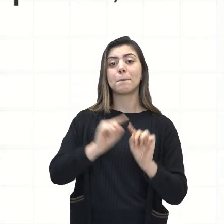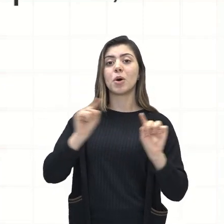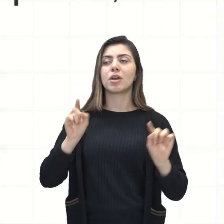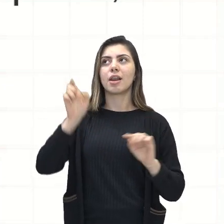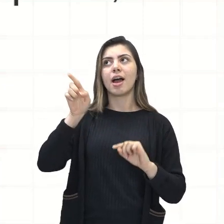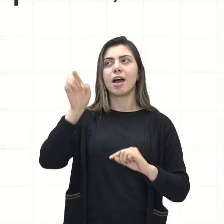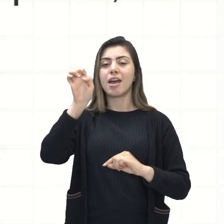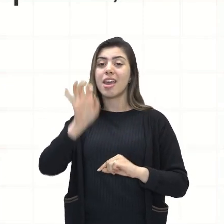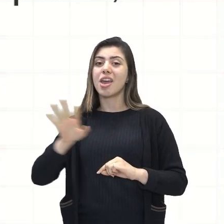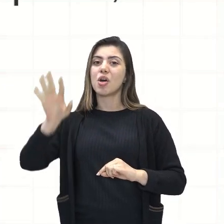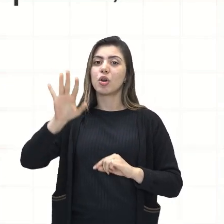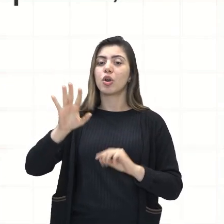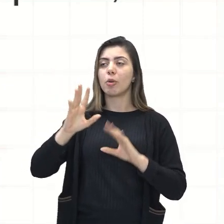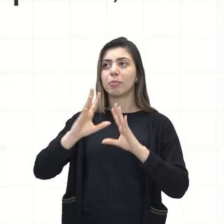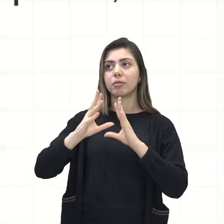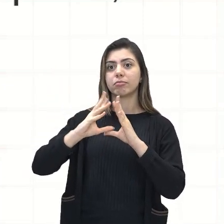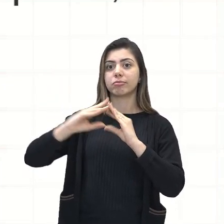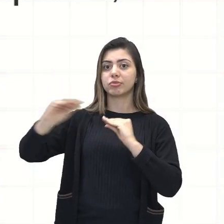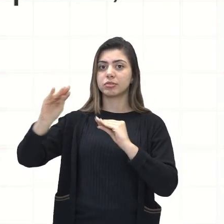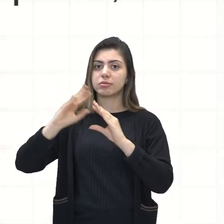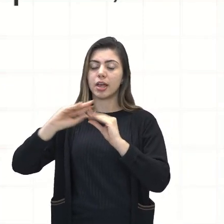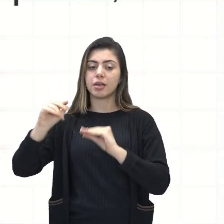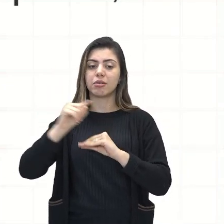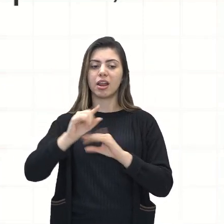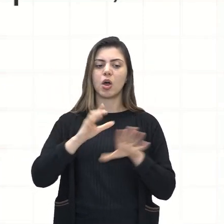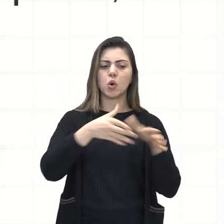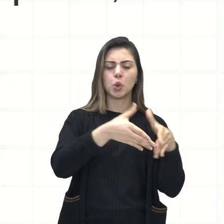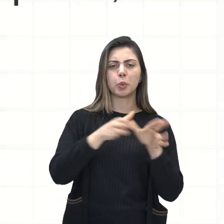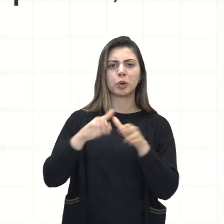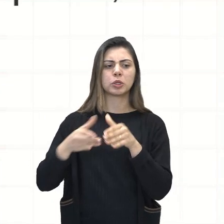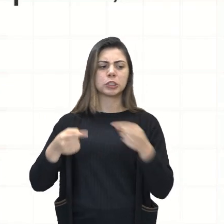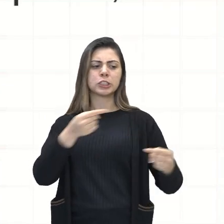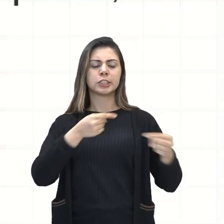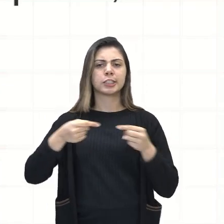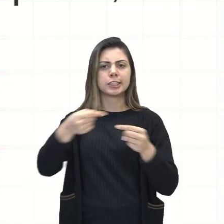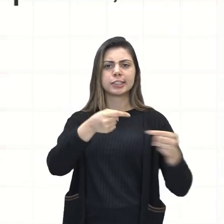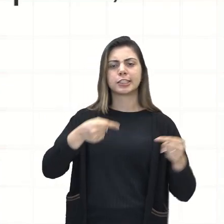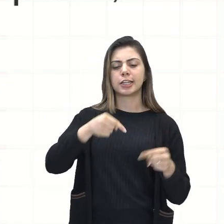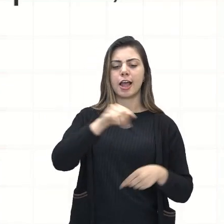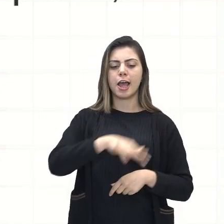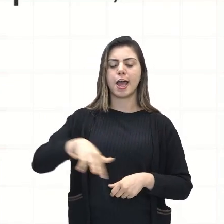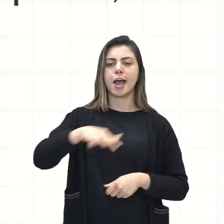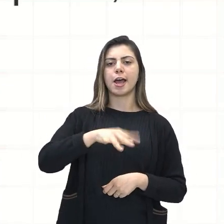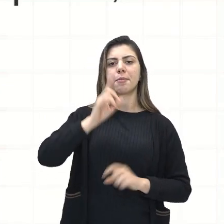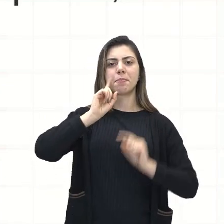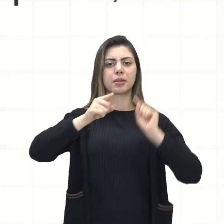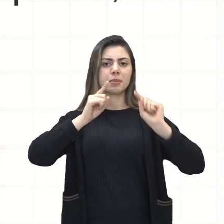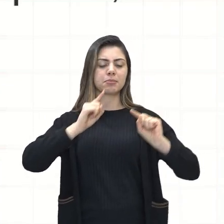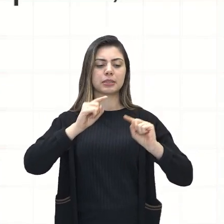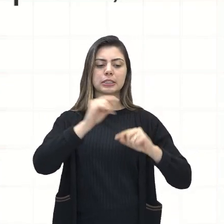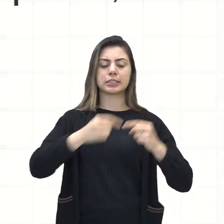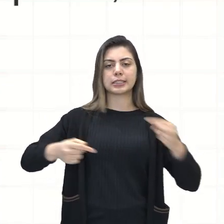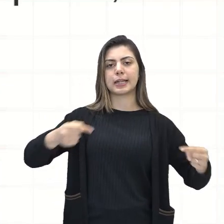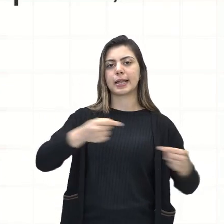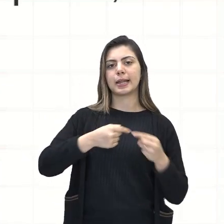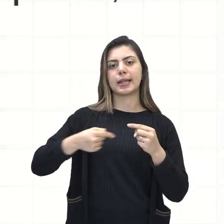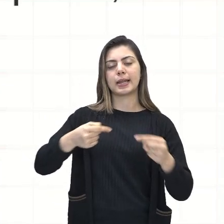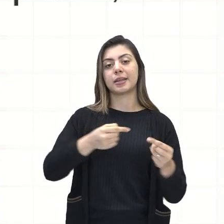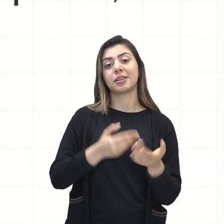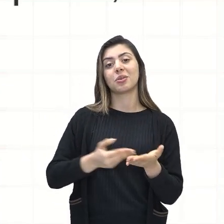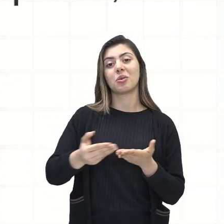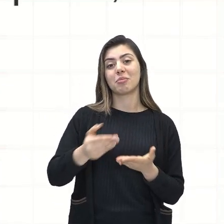europeus saíram, esses grupos étnicos rivais, eles vão brigar pelo controle desse território. E aí a gente começa essas